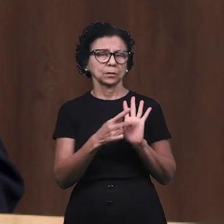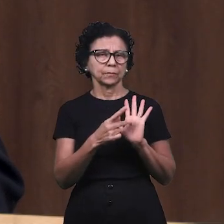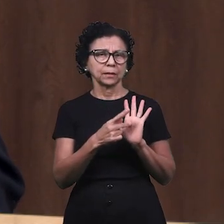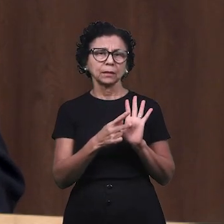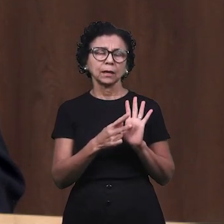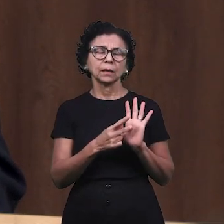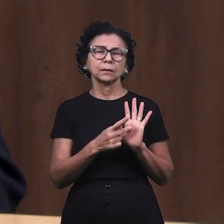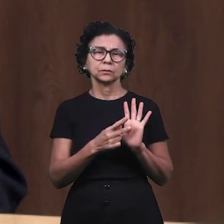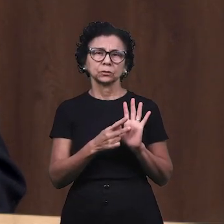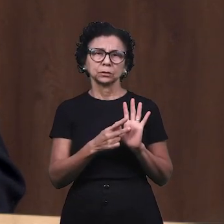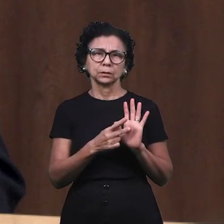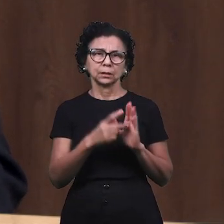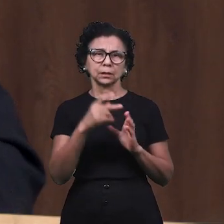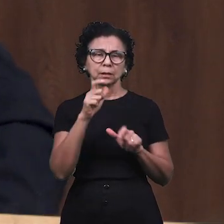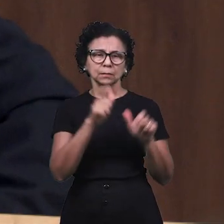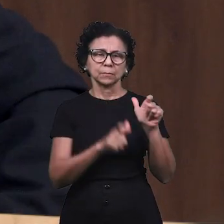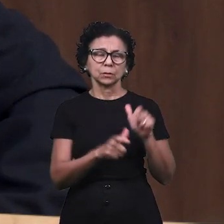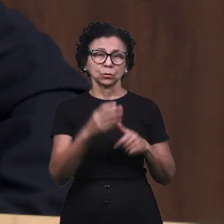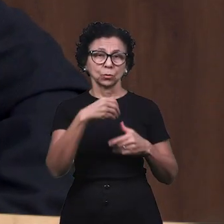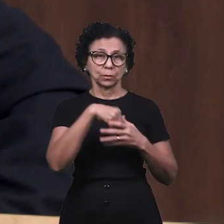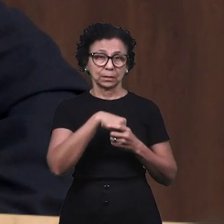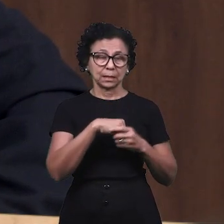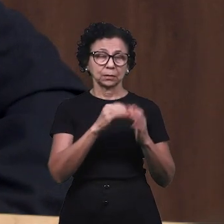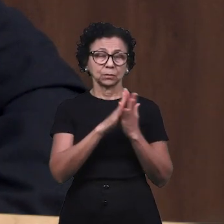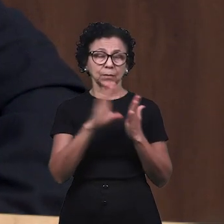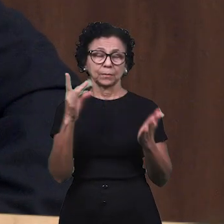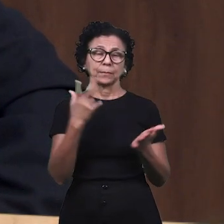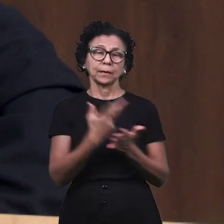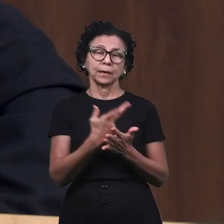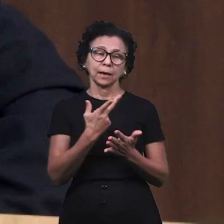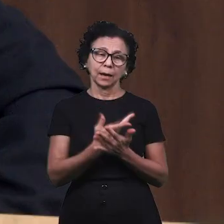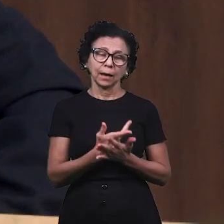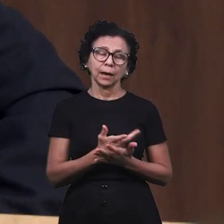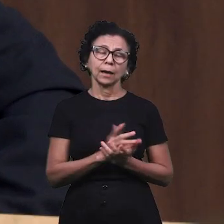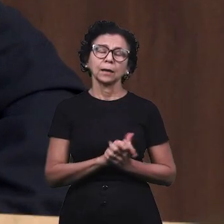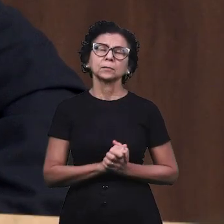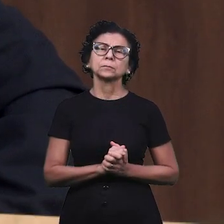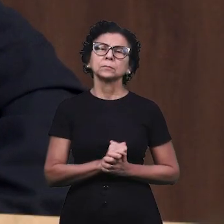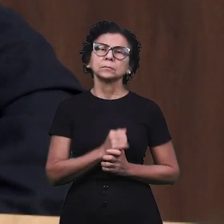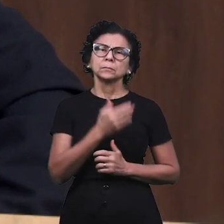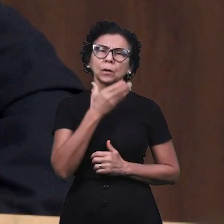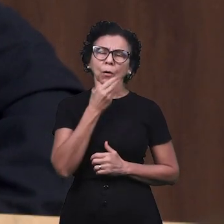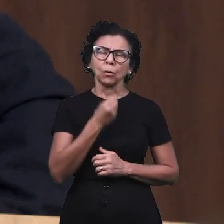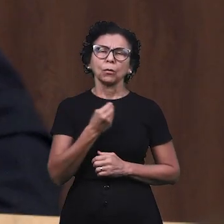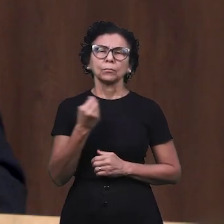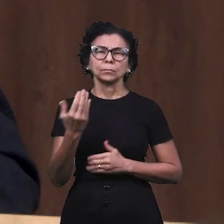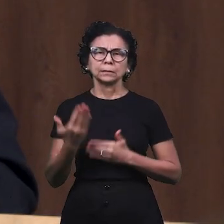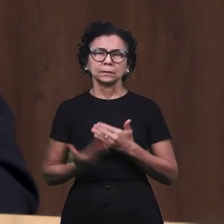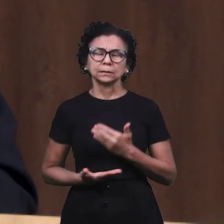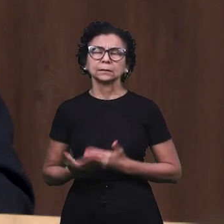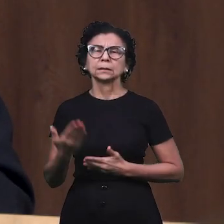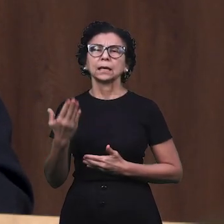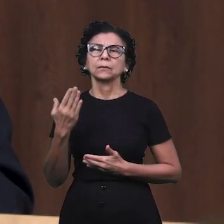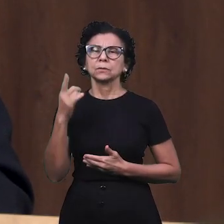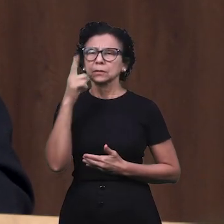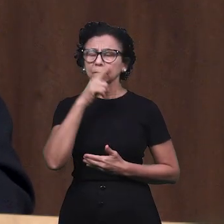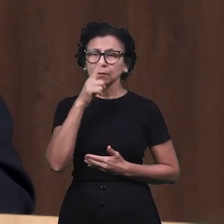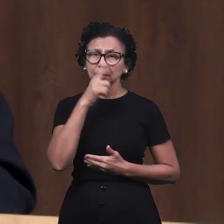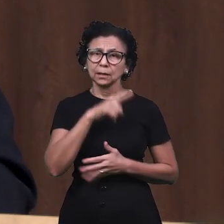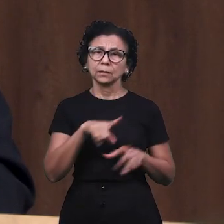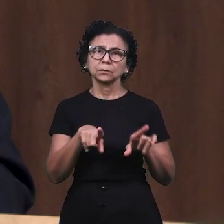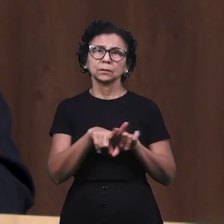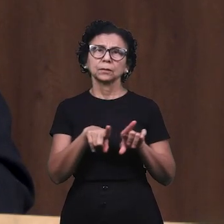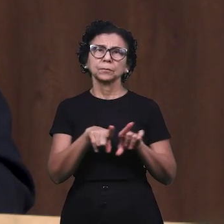Deus, né? Ele fala tudo a respeito dos servos de Deus, homens notáveis, mas fala também dos erros que eles cometeram,